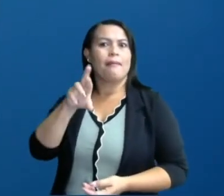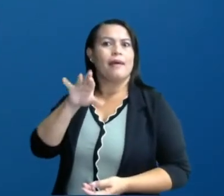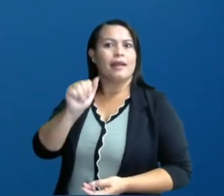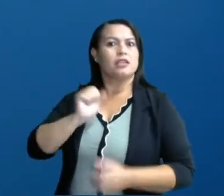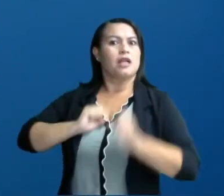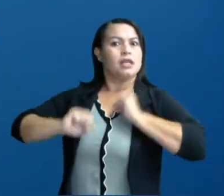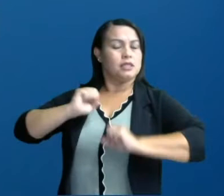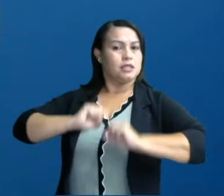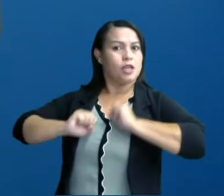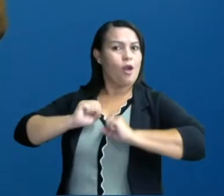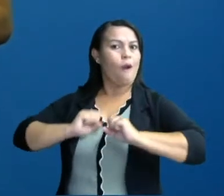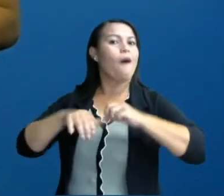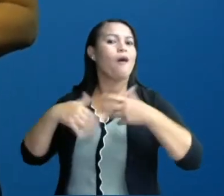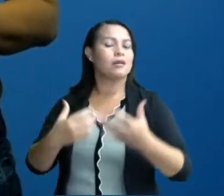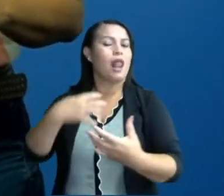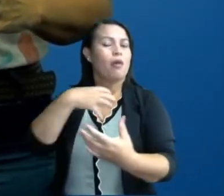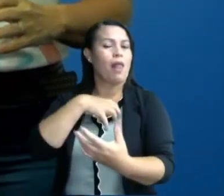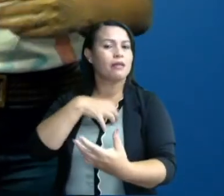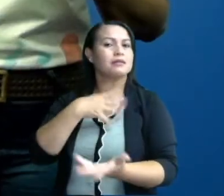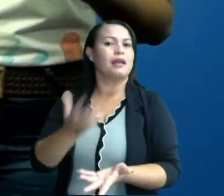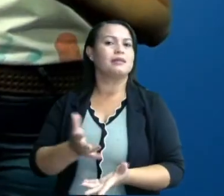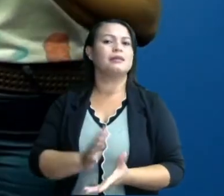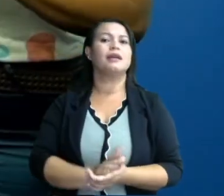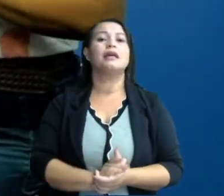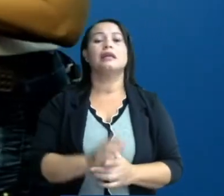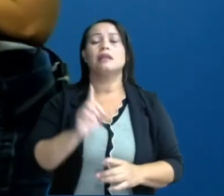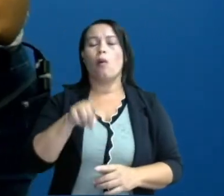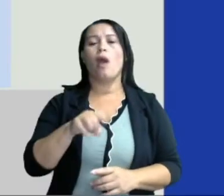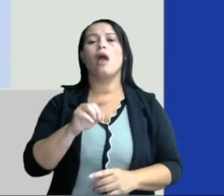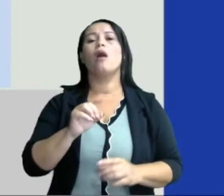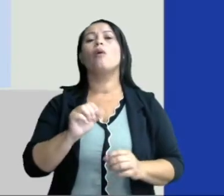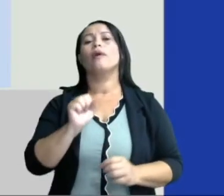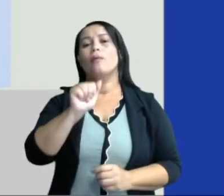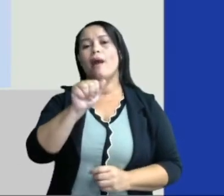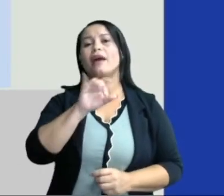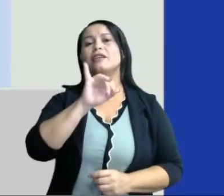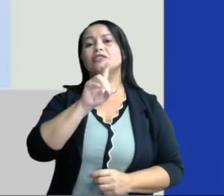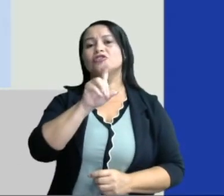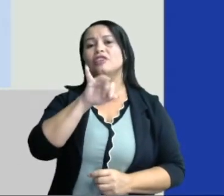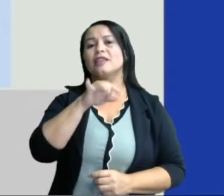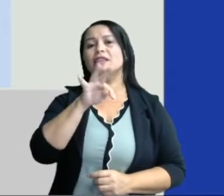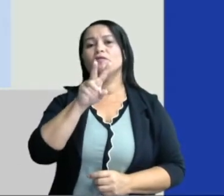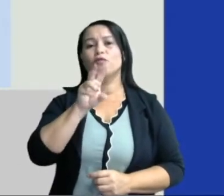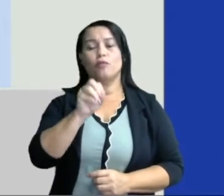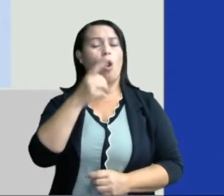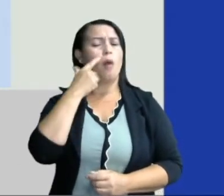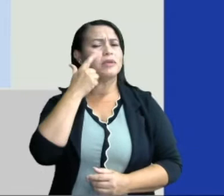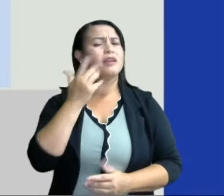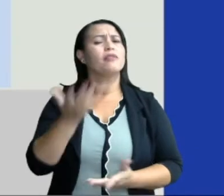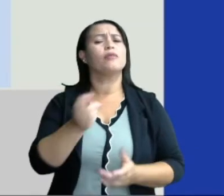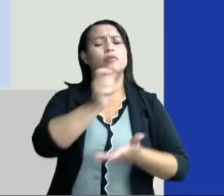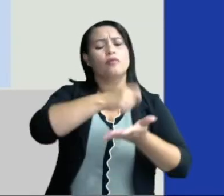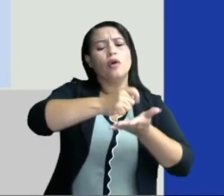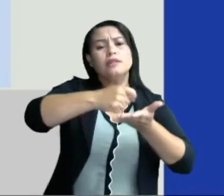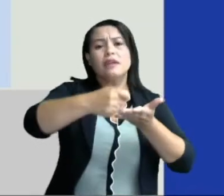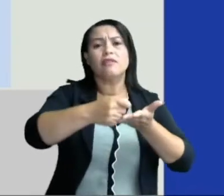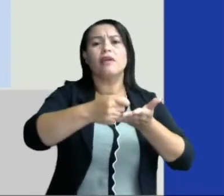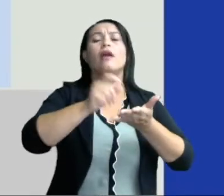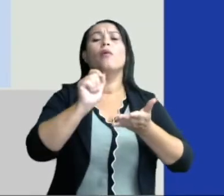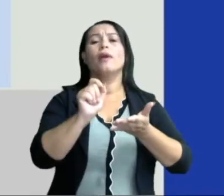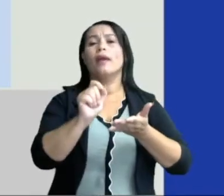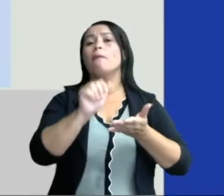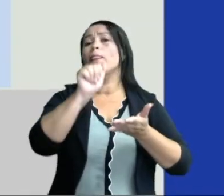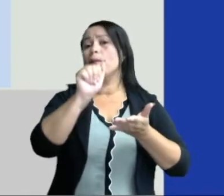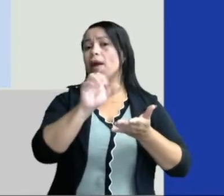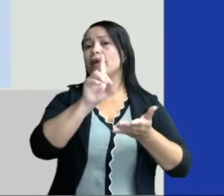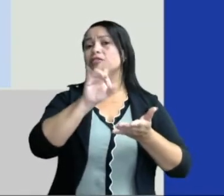é a qualidade, é o estado que Maria está, tá? Então, é um adjetivo. Então, quando for escrever um